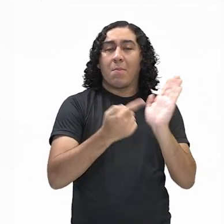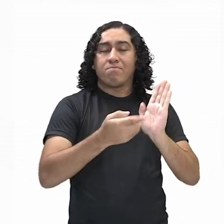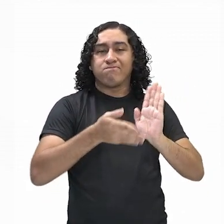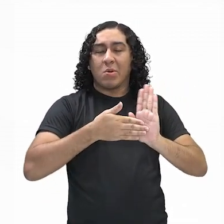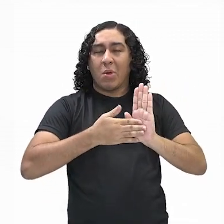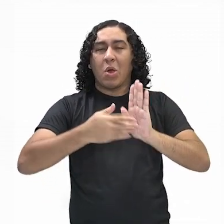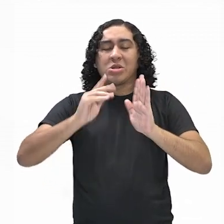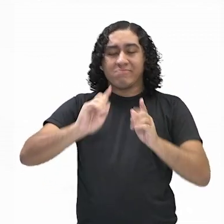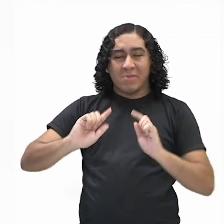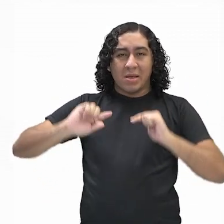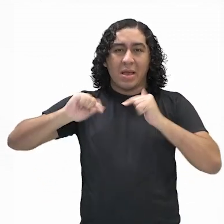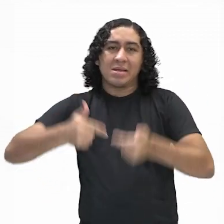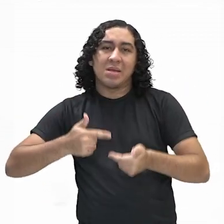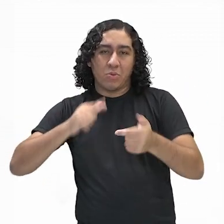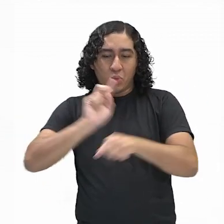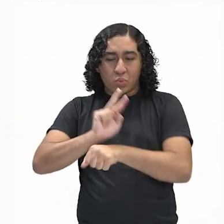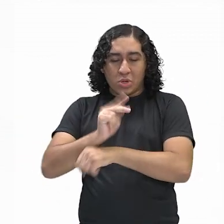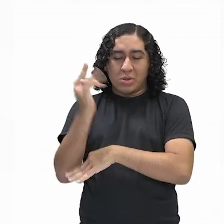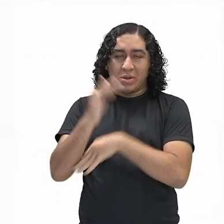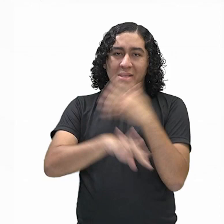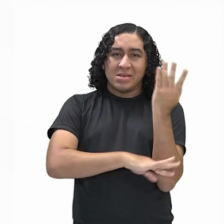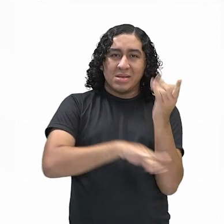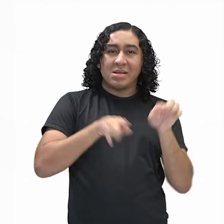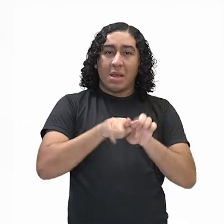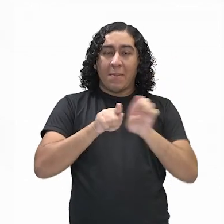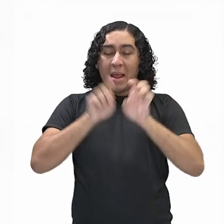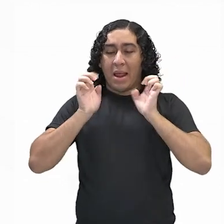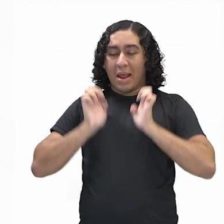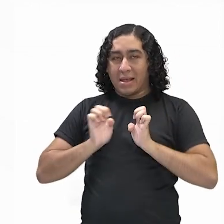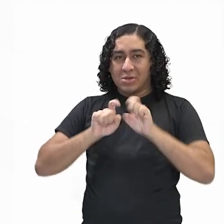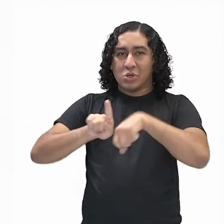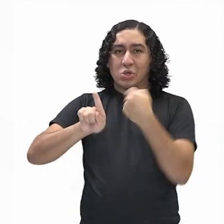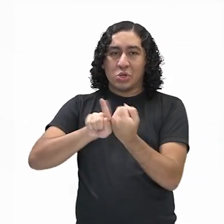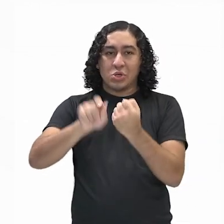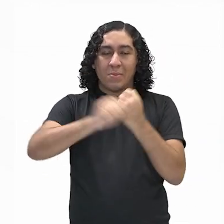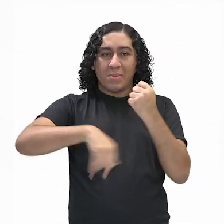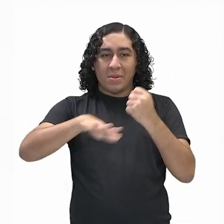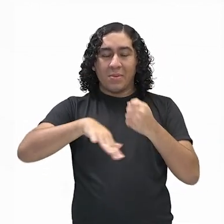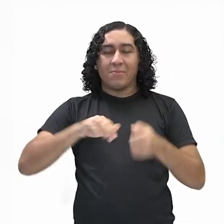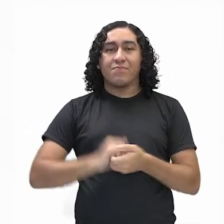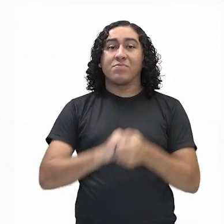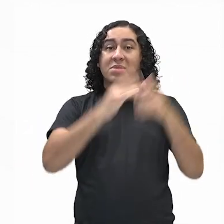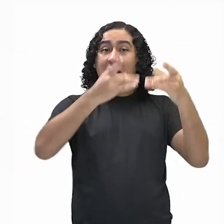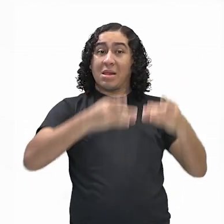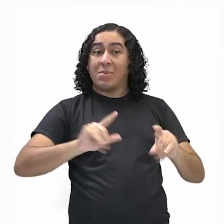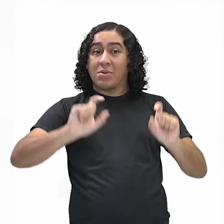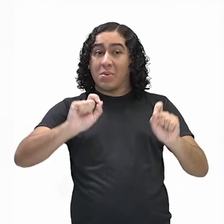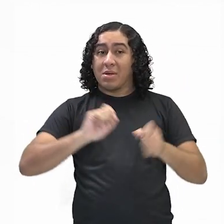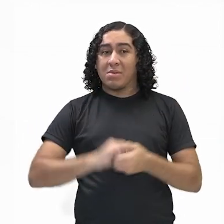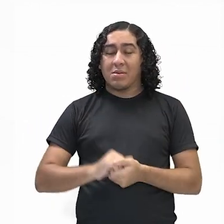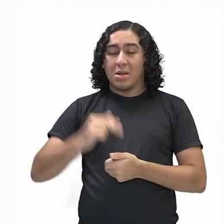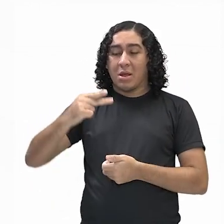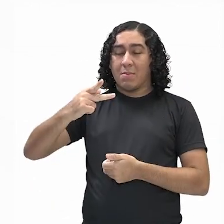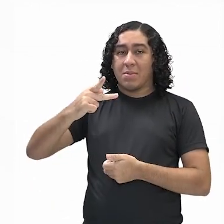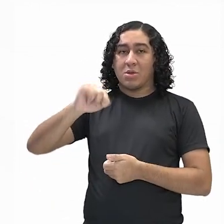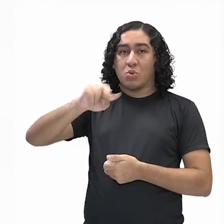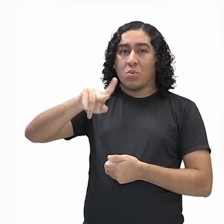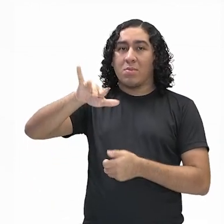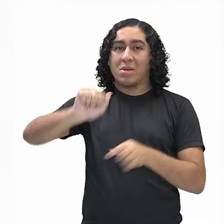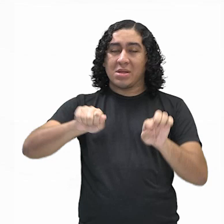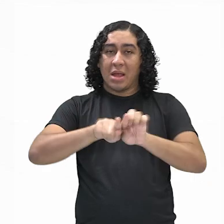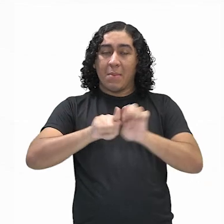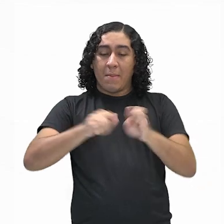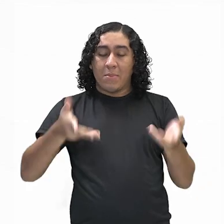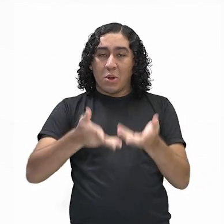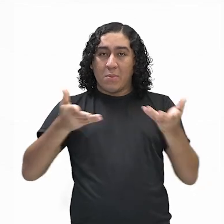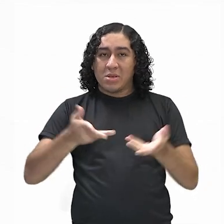com consciência e ética socioambiental. Detalhamento desse objeto de conhecimento, PNUMA e a promoção do